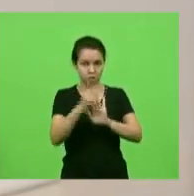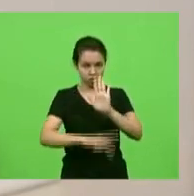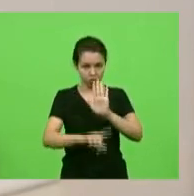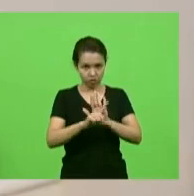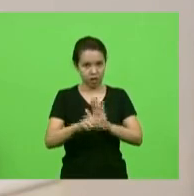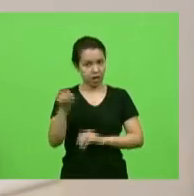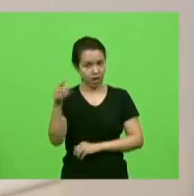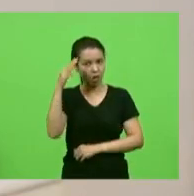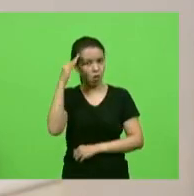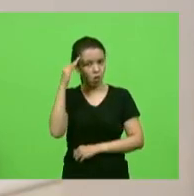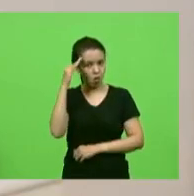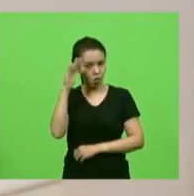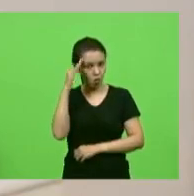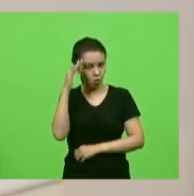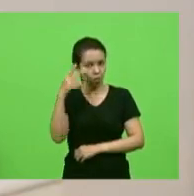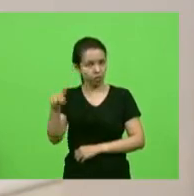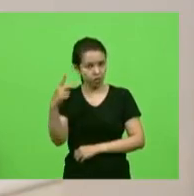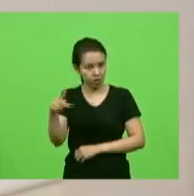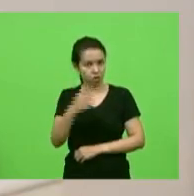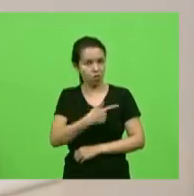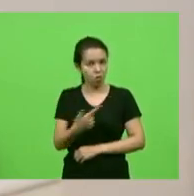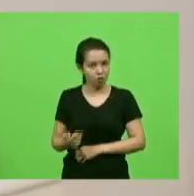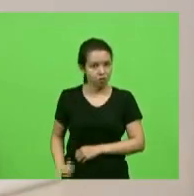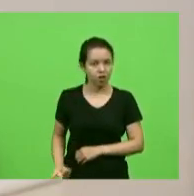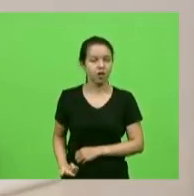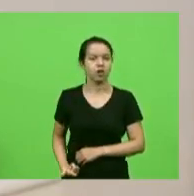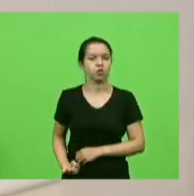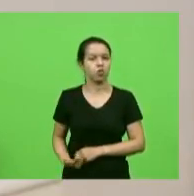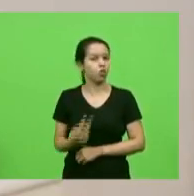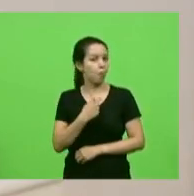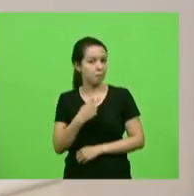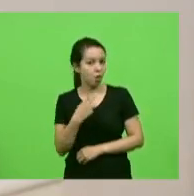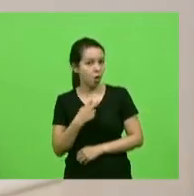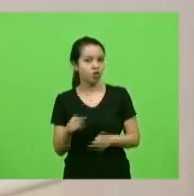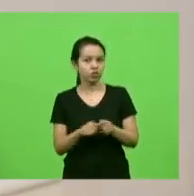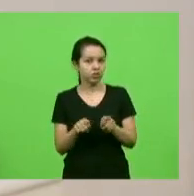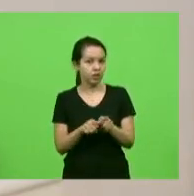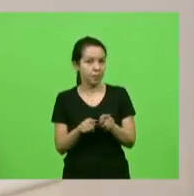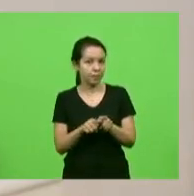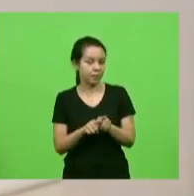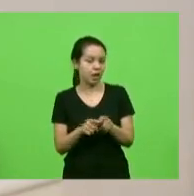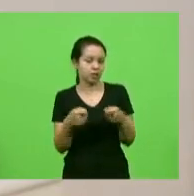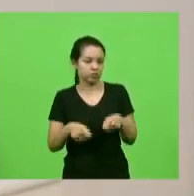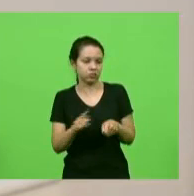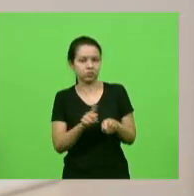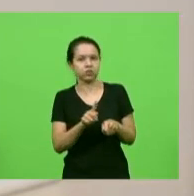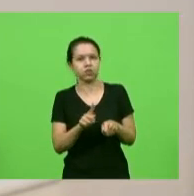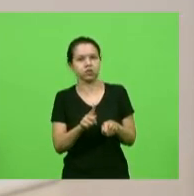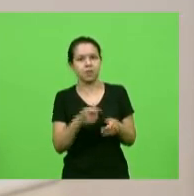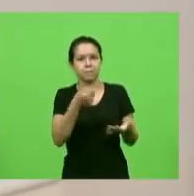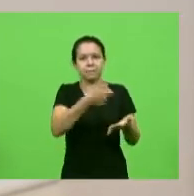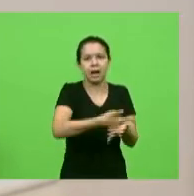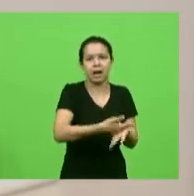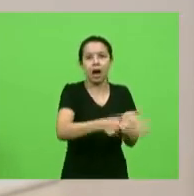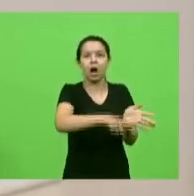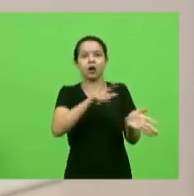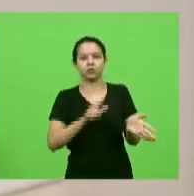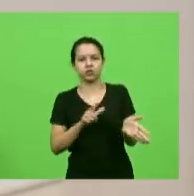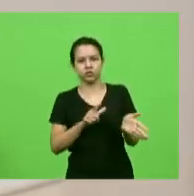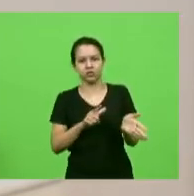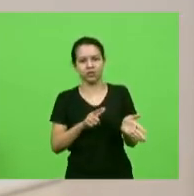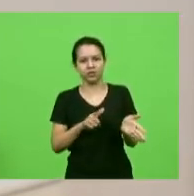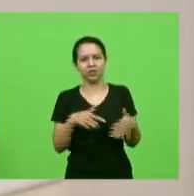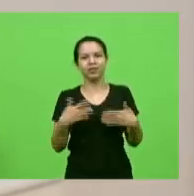governo de que não se poderia e não se deveria realizar pagamentos antecipados, não haveria motivos para, nos dias que se